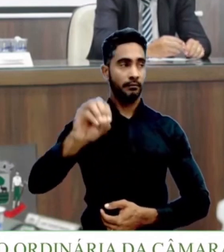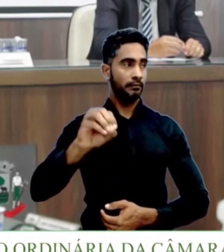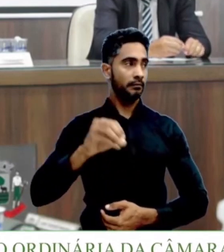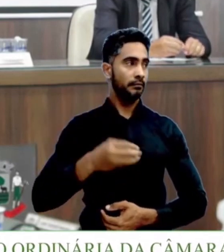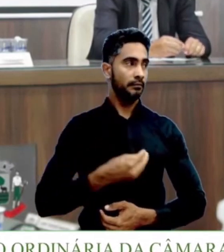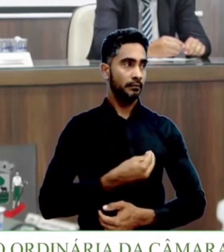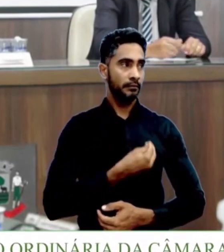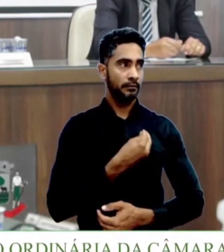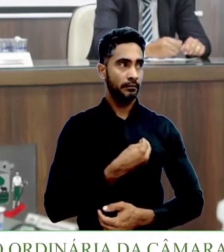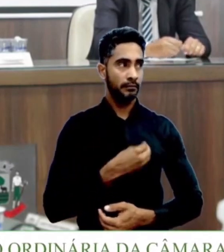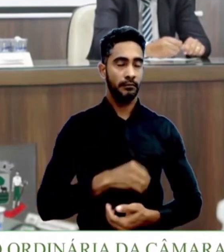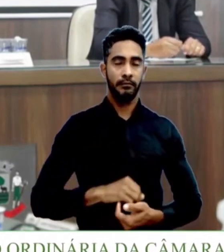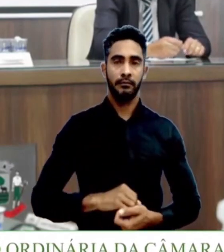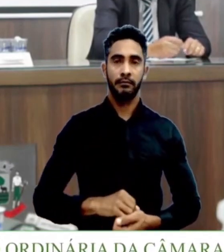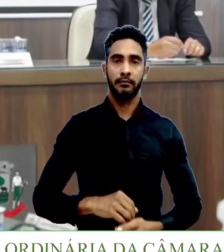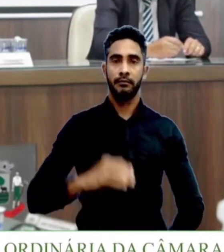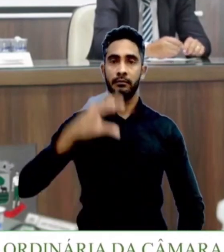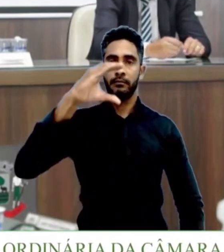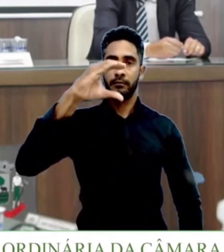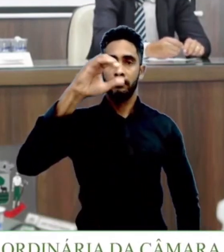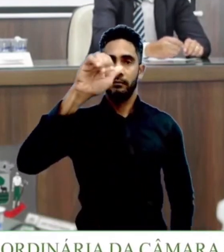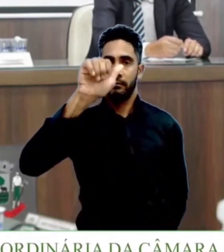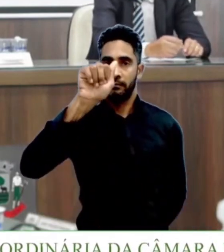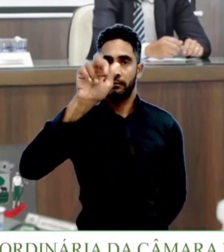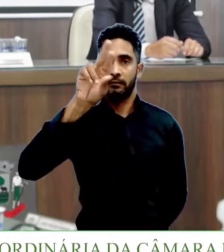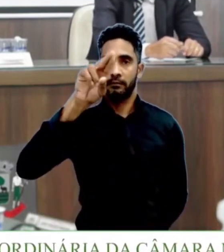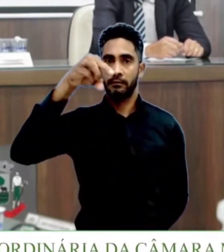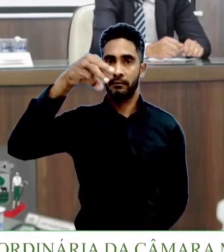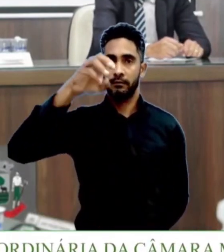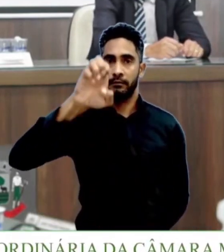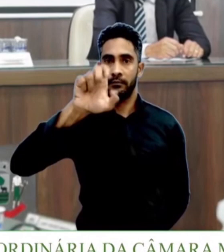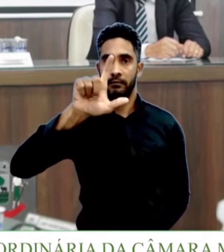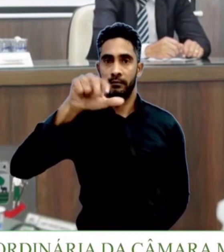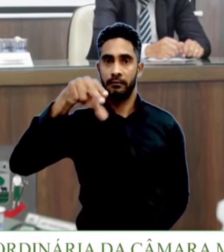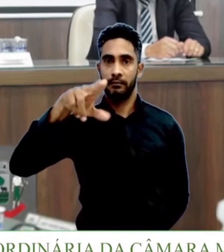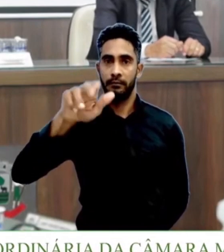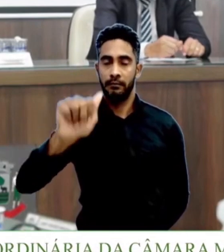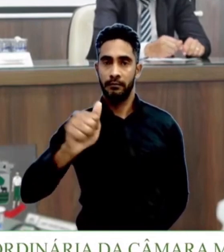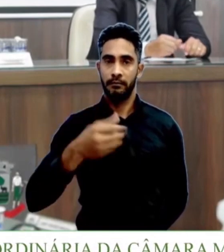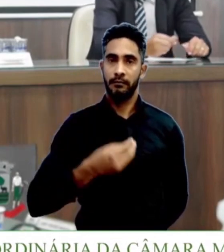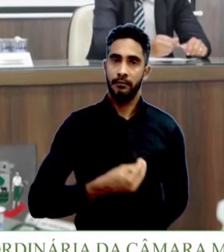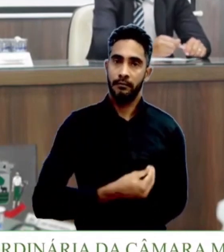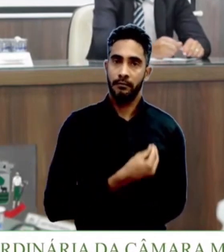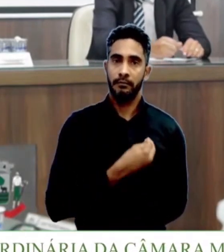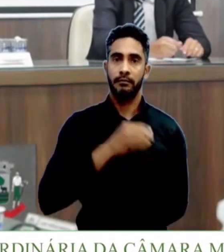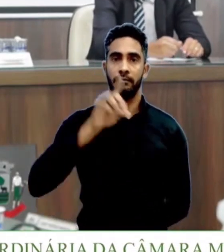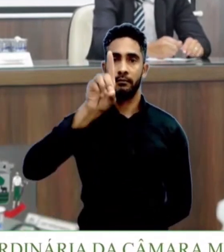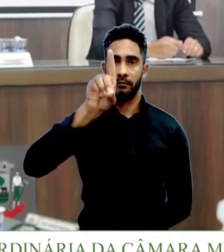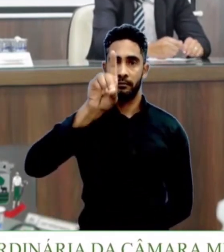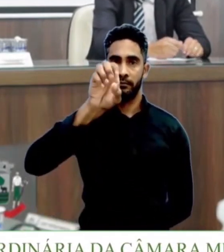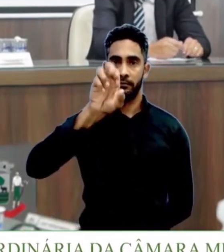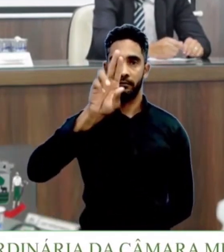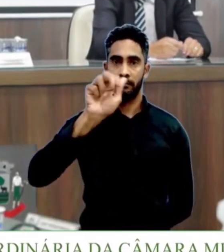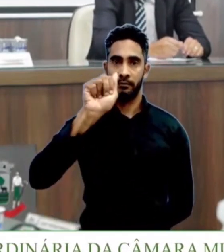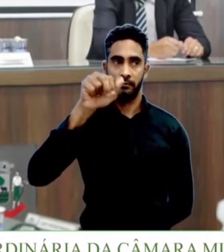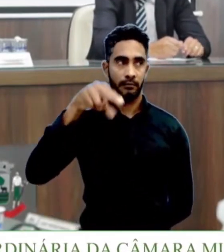Mendes. Presente. Carmelina Romana da Silva Teixeira. Presente. Derlan Miranda dos